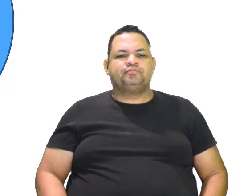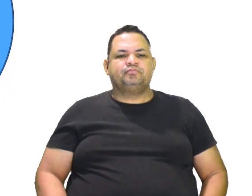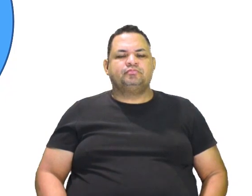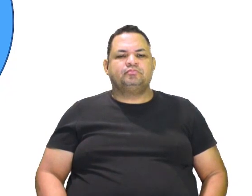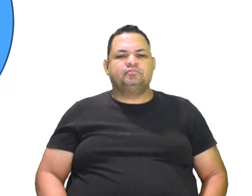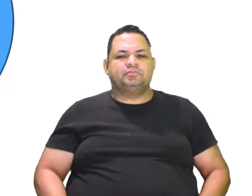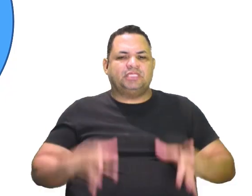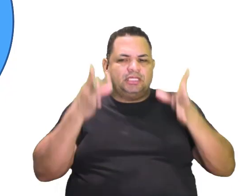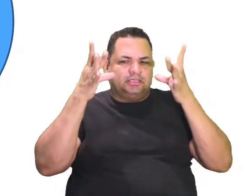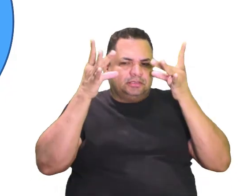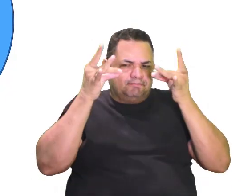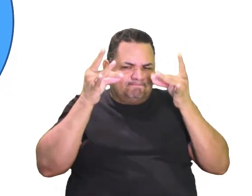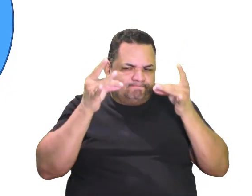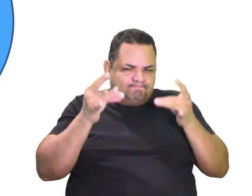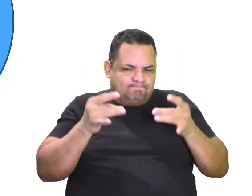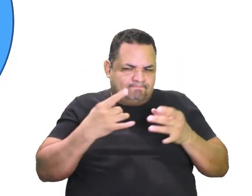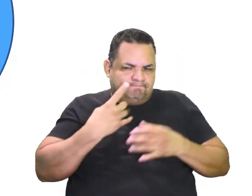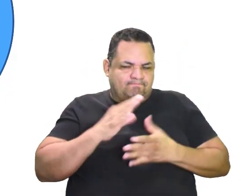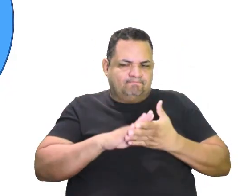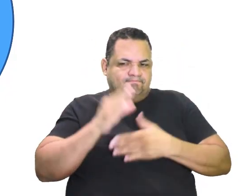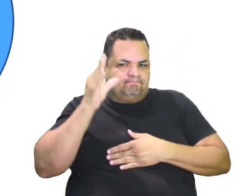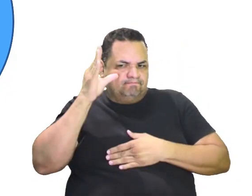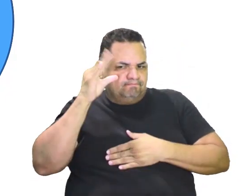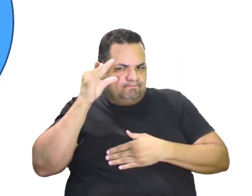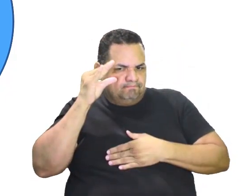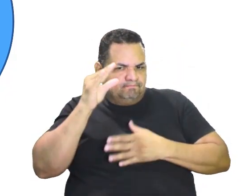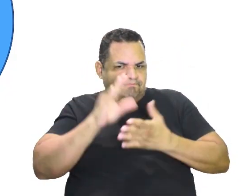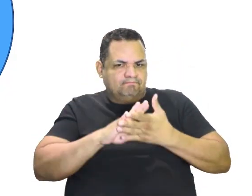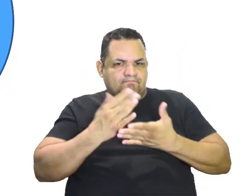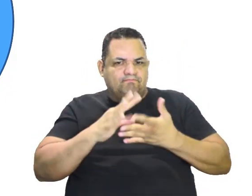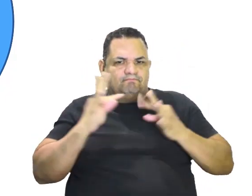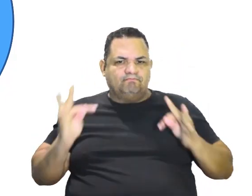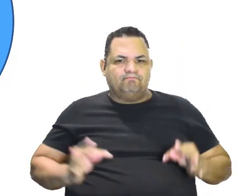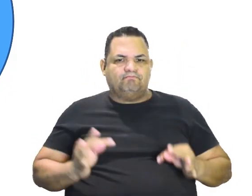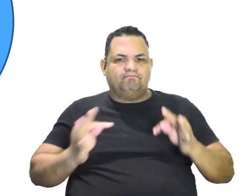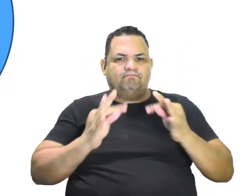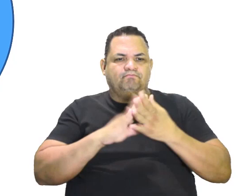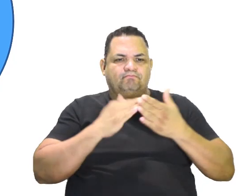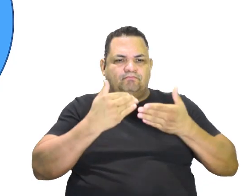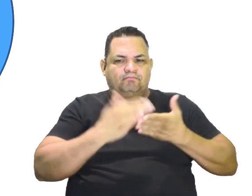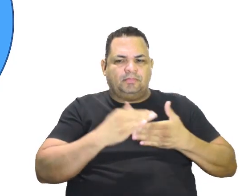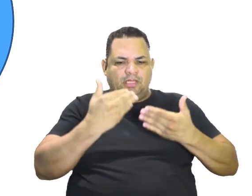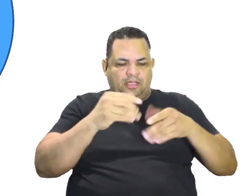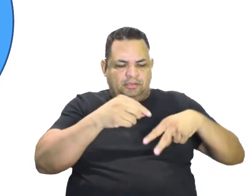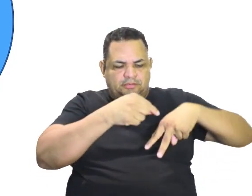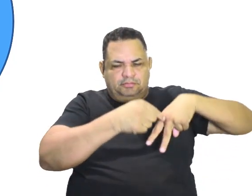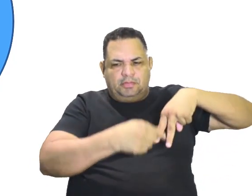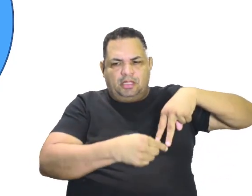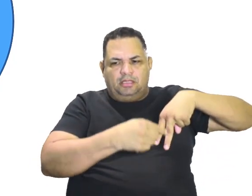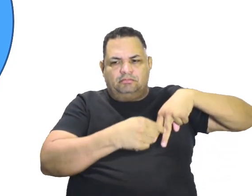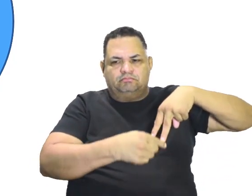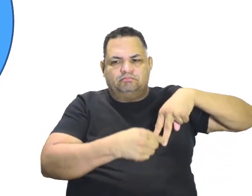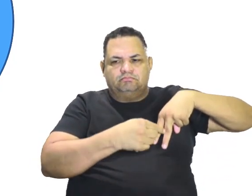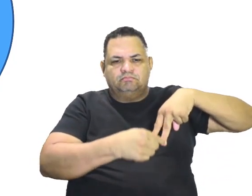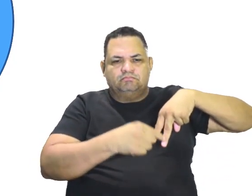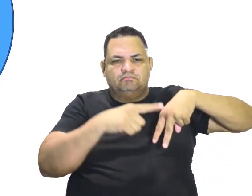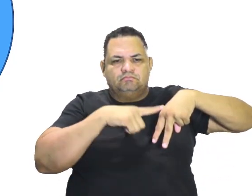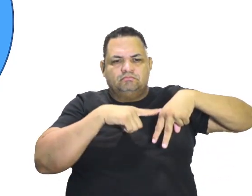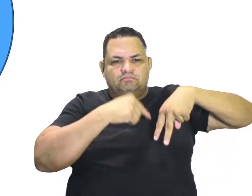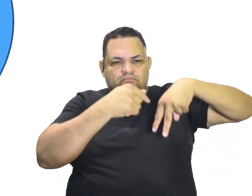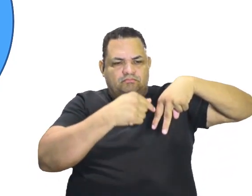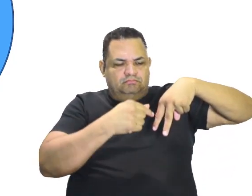um detalhe aqui interessante. Isso aqui é importante como técnica. As pernas da Vênus, ela tem